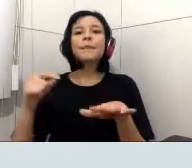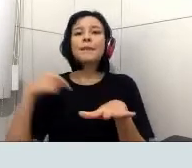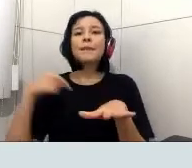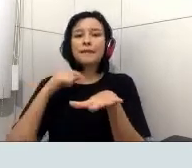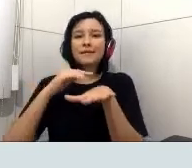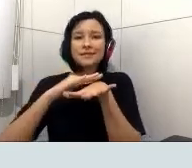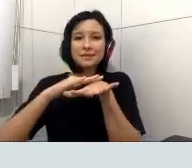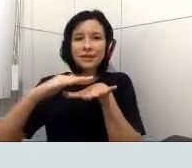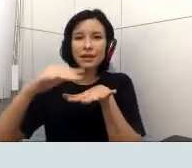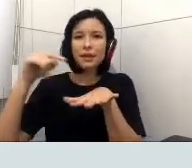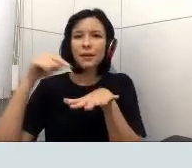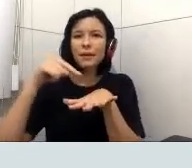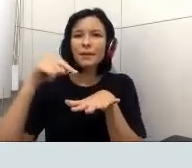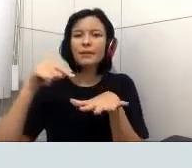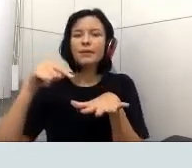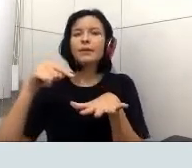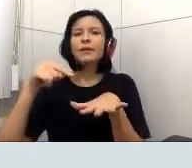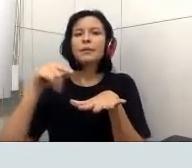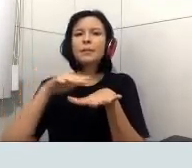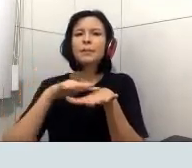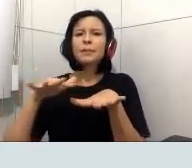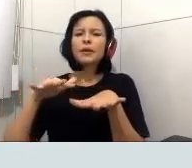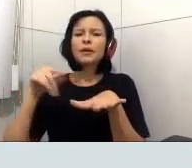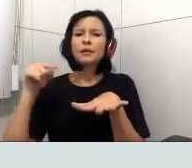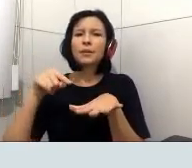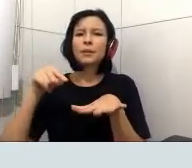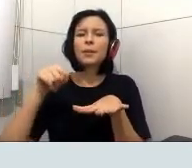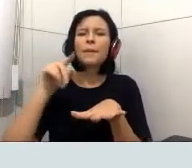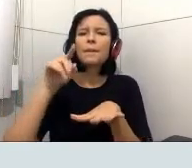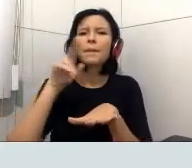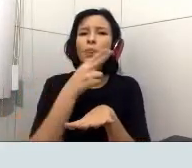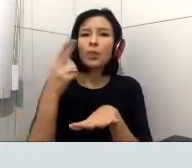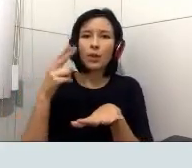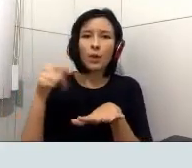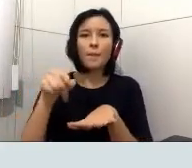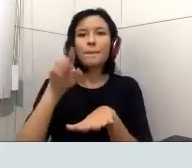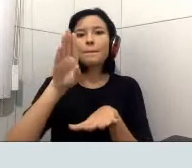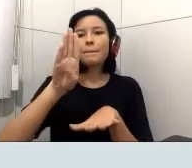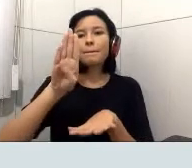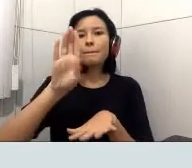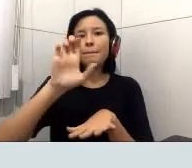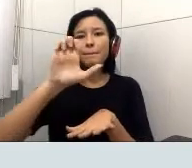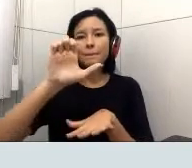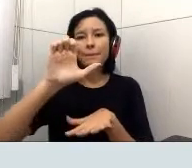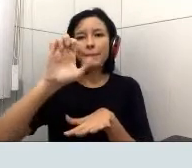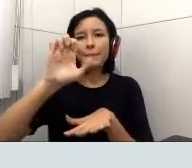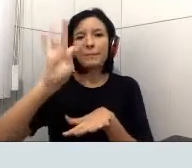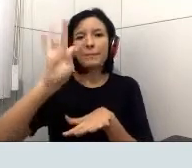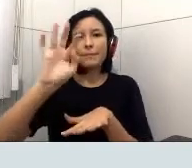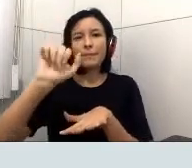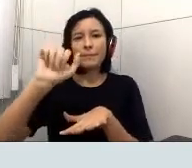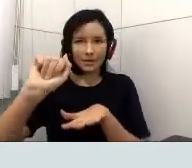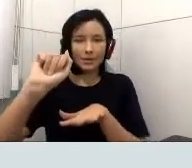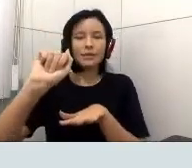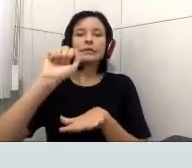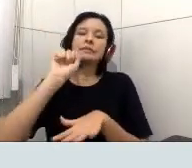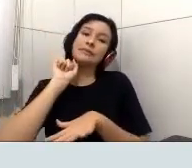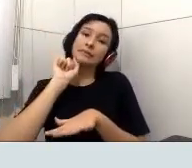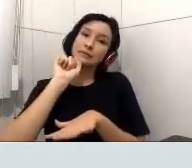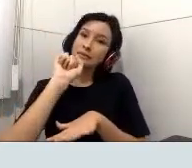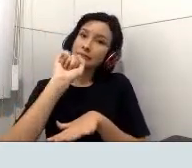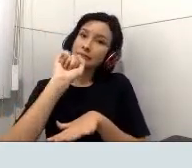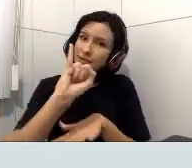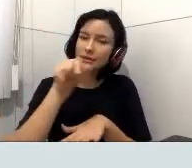o plano beta. E diz o seguinte, que se uma reta